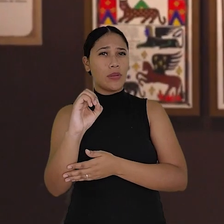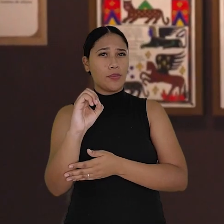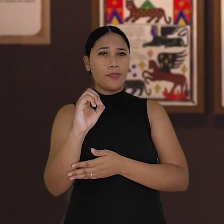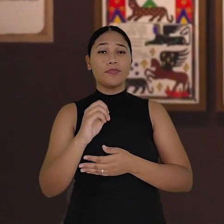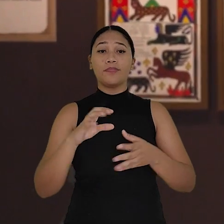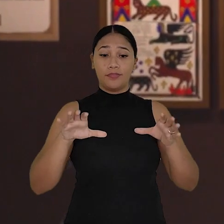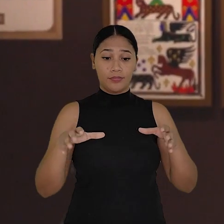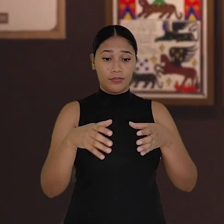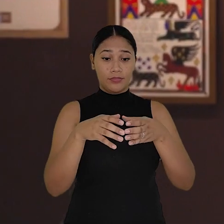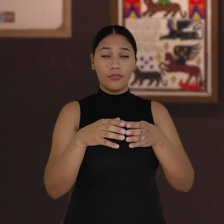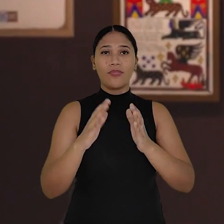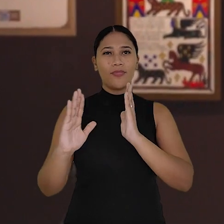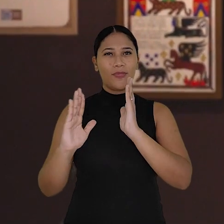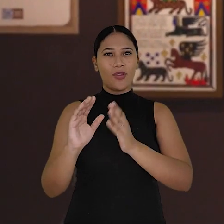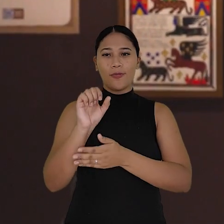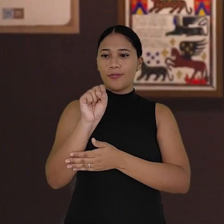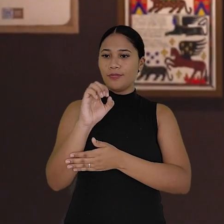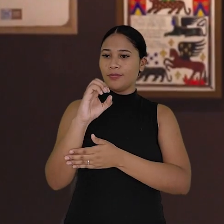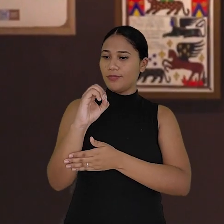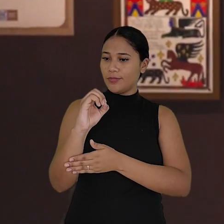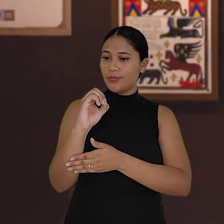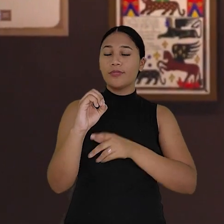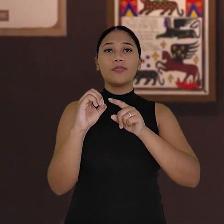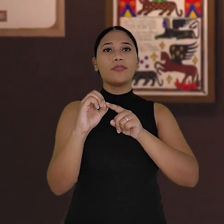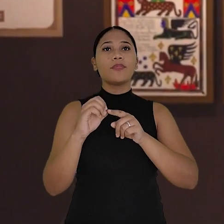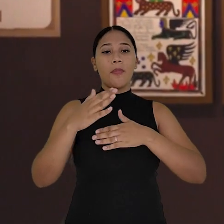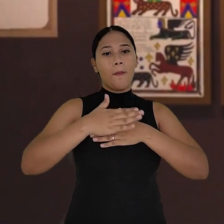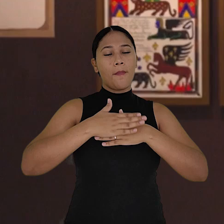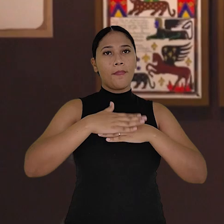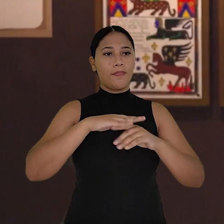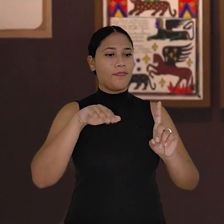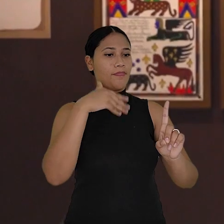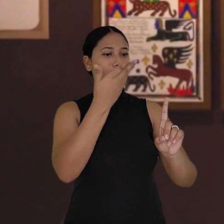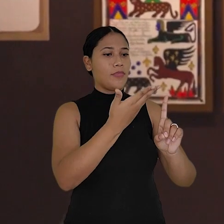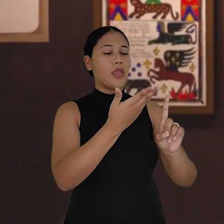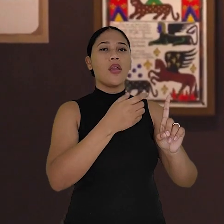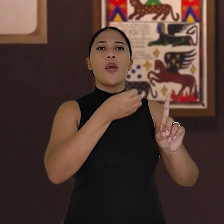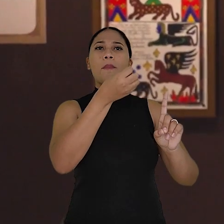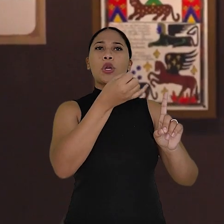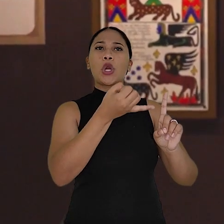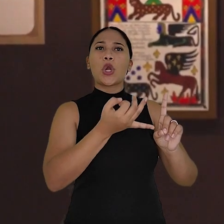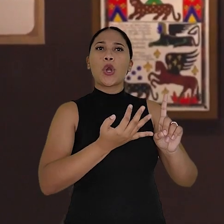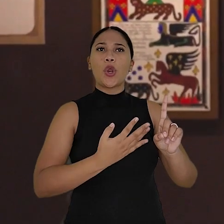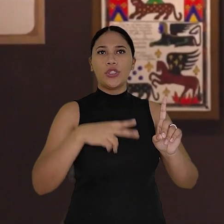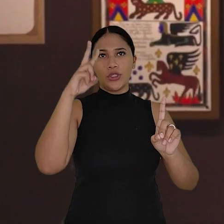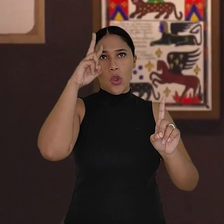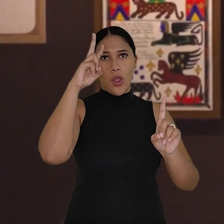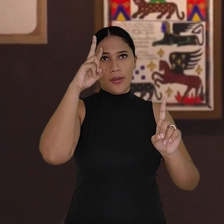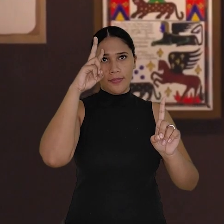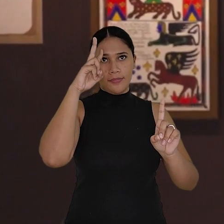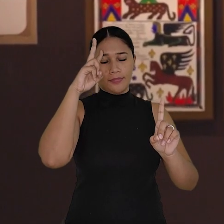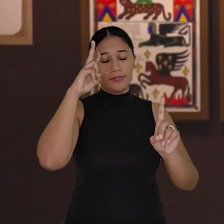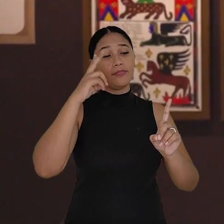tá? Desse grupo dos anos 80, é praticamente uma autobiografia, ele conta a história